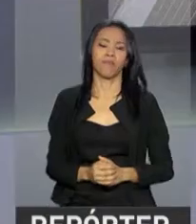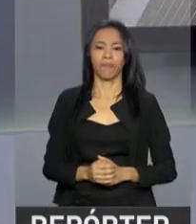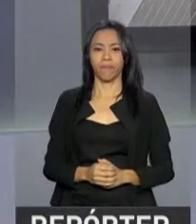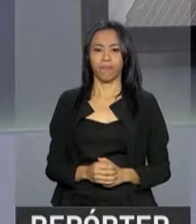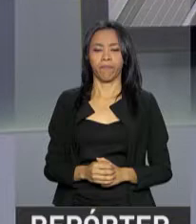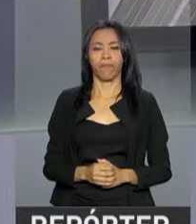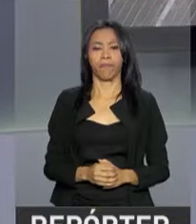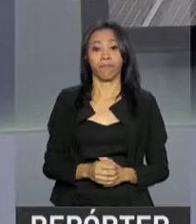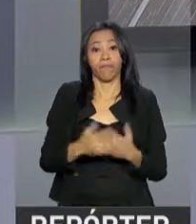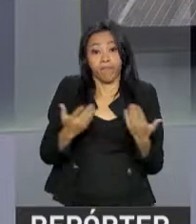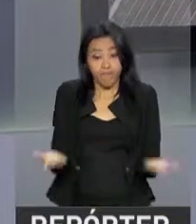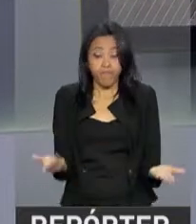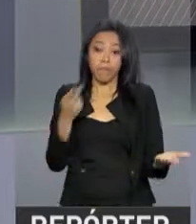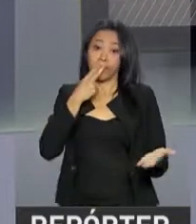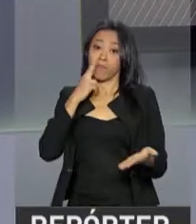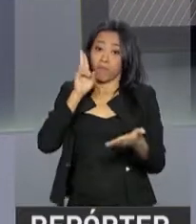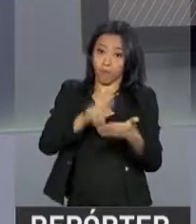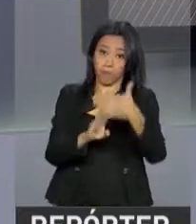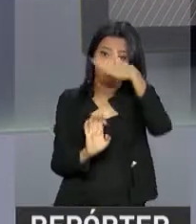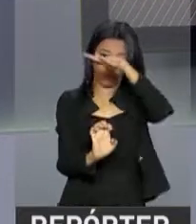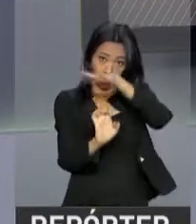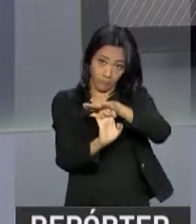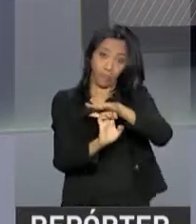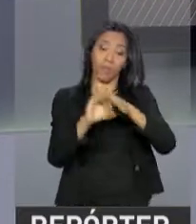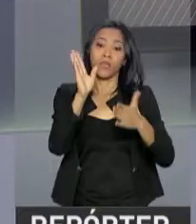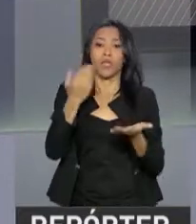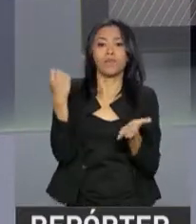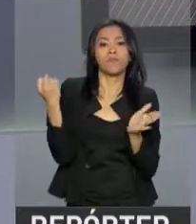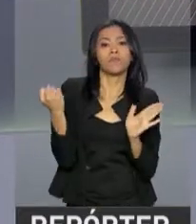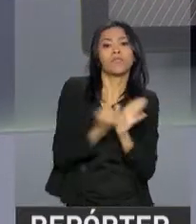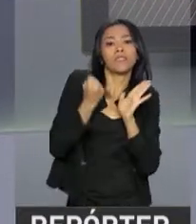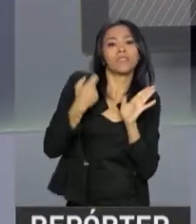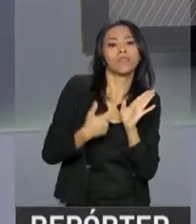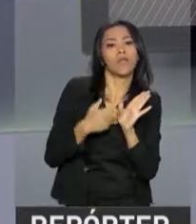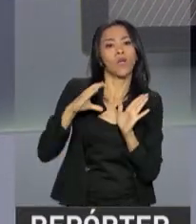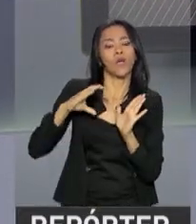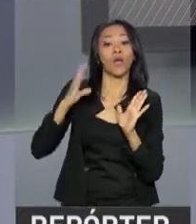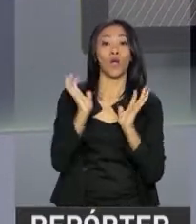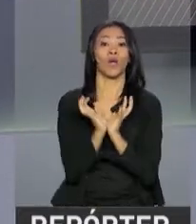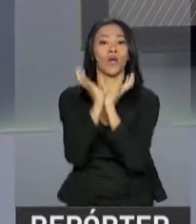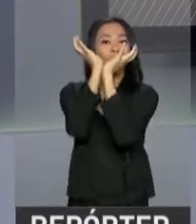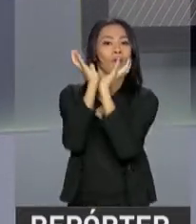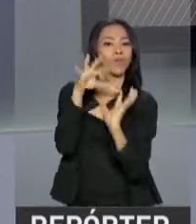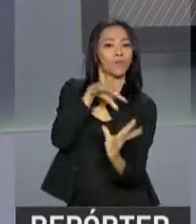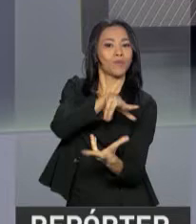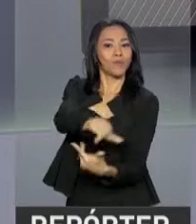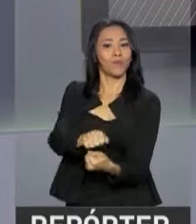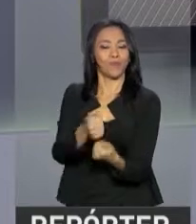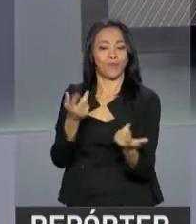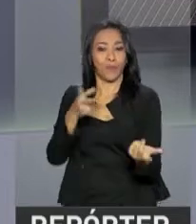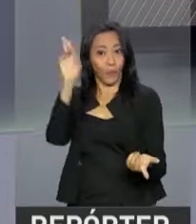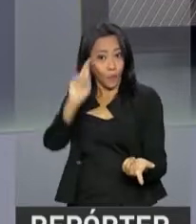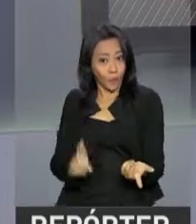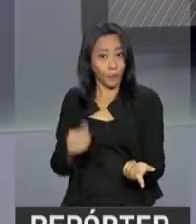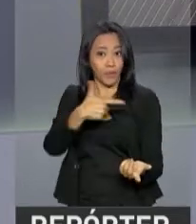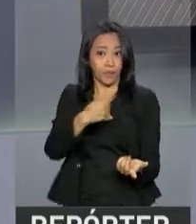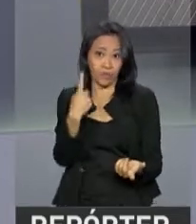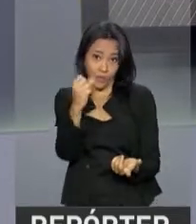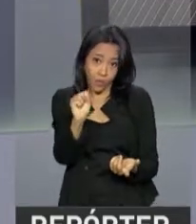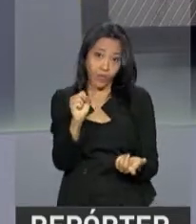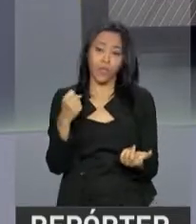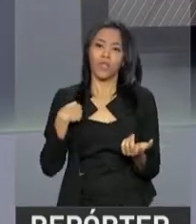e os correios lançaram selo brasil na copa do mundo custa 2018 o selo mostra elementos